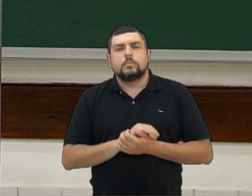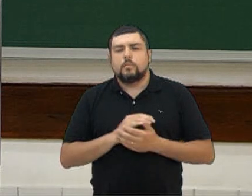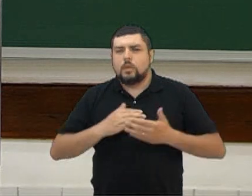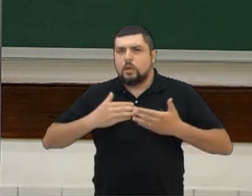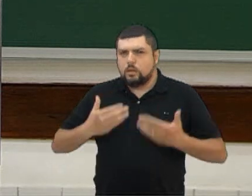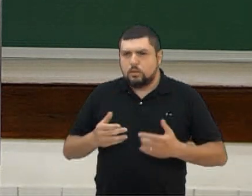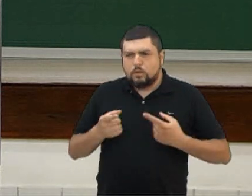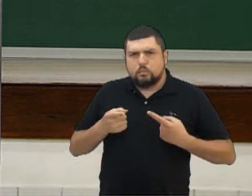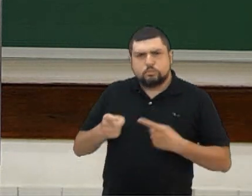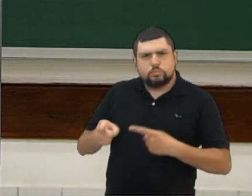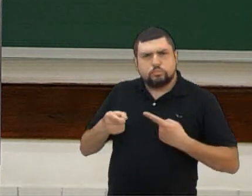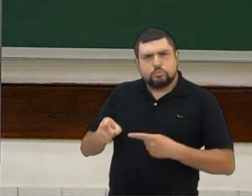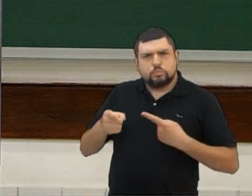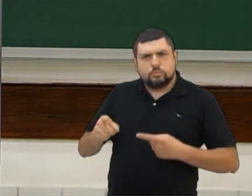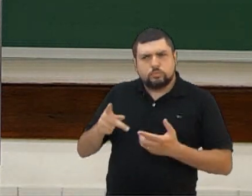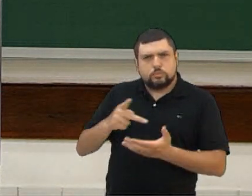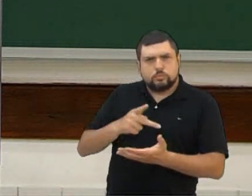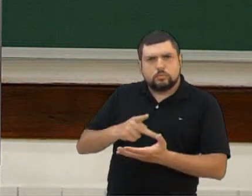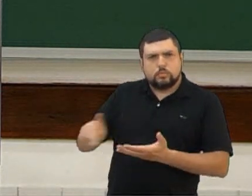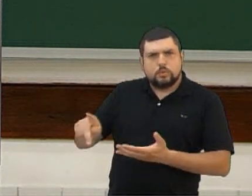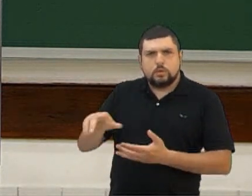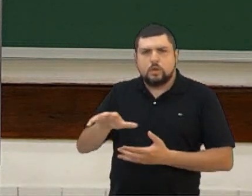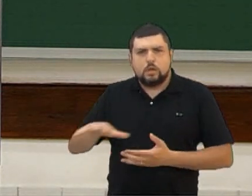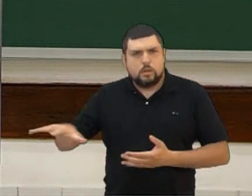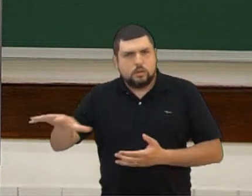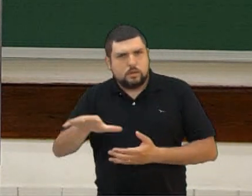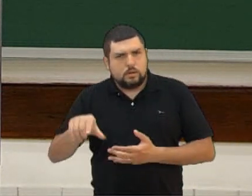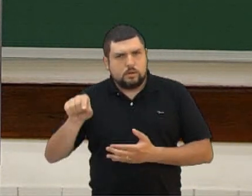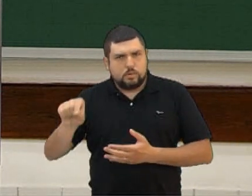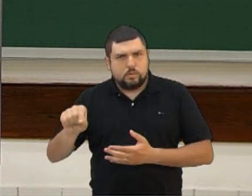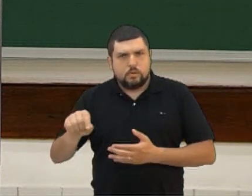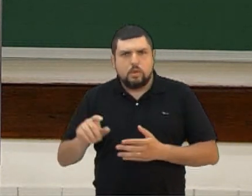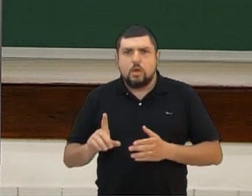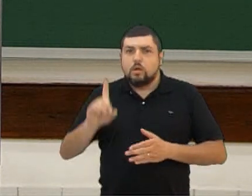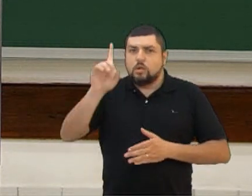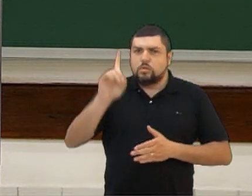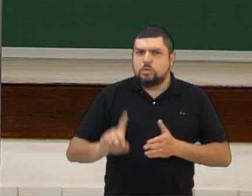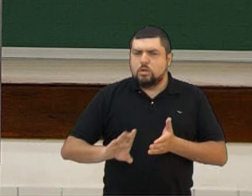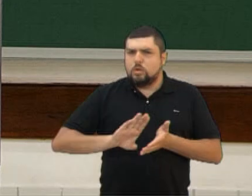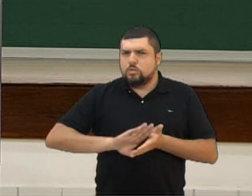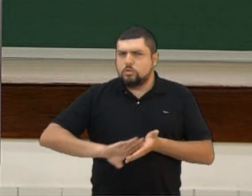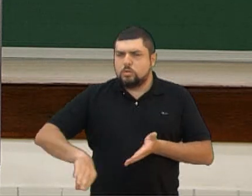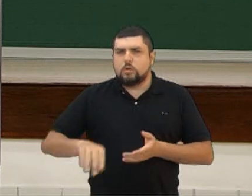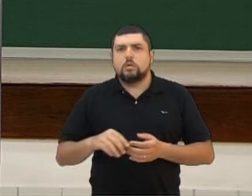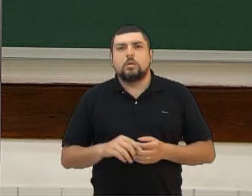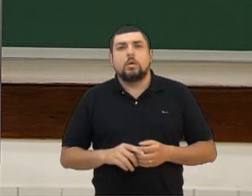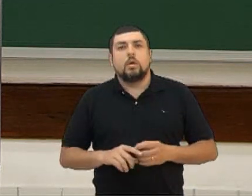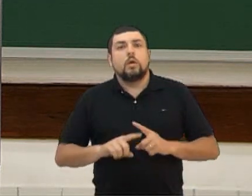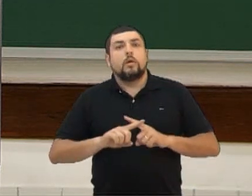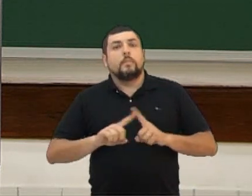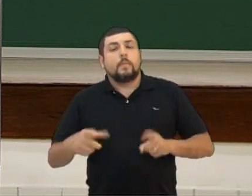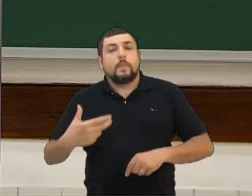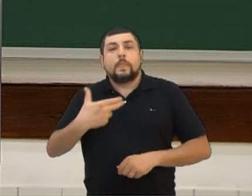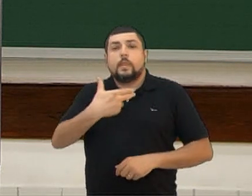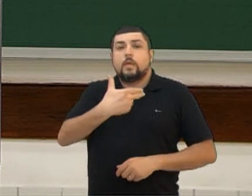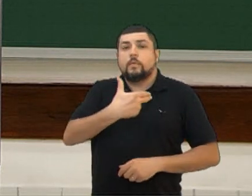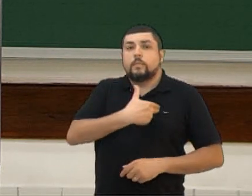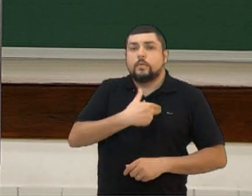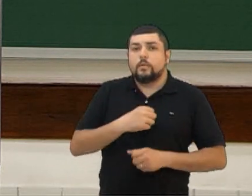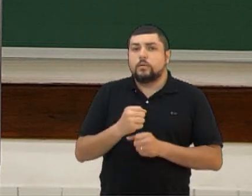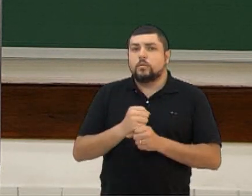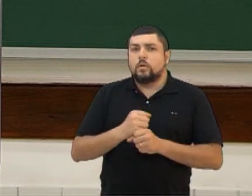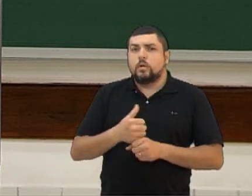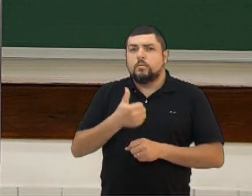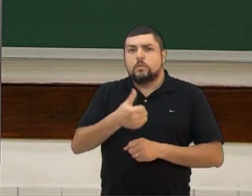perseguição aos inimigos, ao mesmo tempo em que há o cerceamento dos direitos, o Vargas também, lá em 1943,